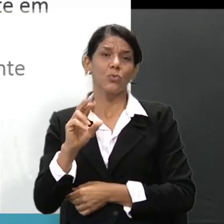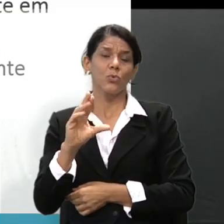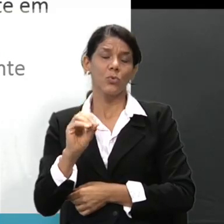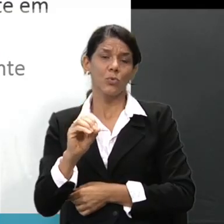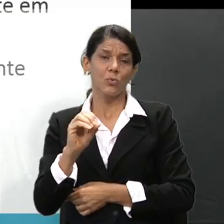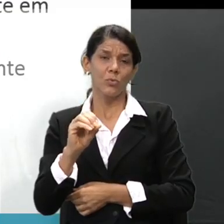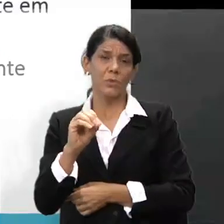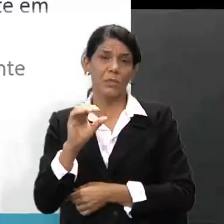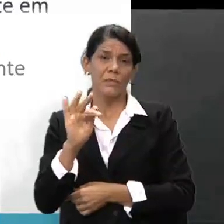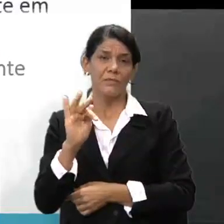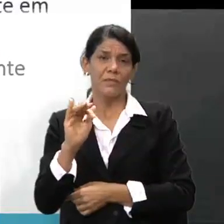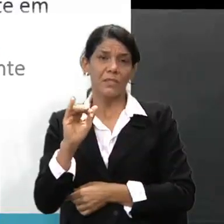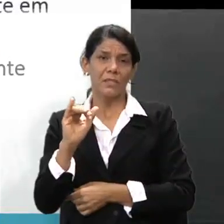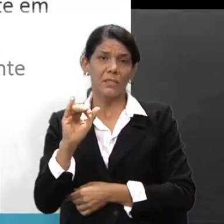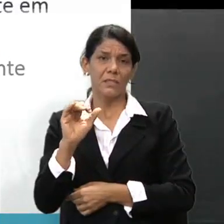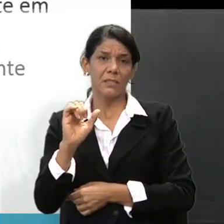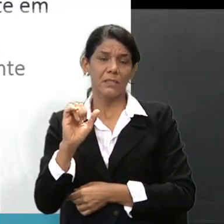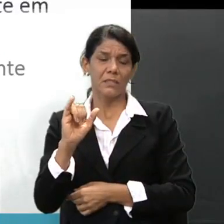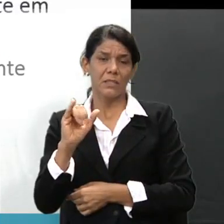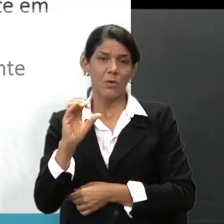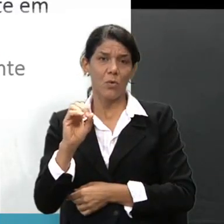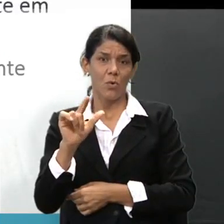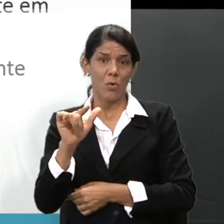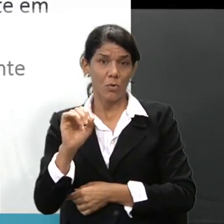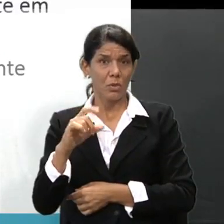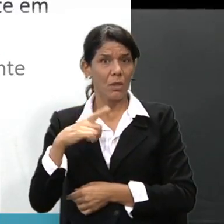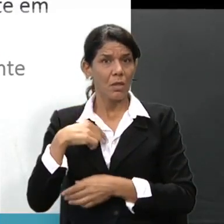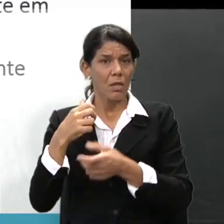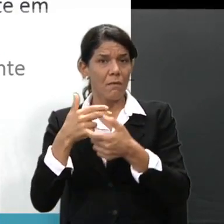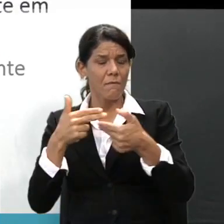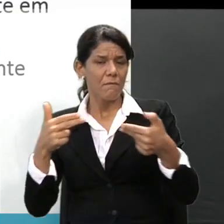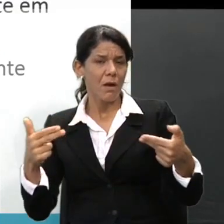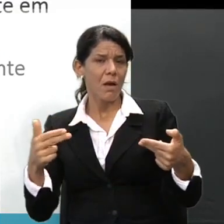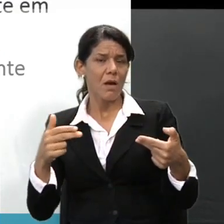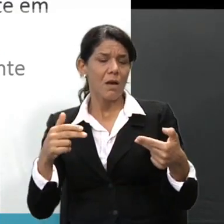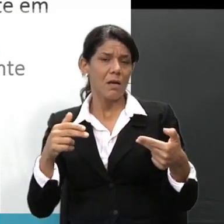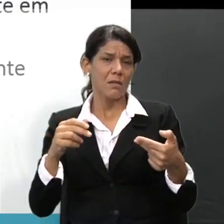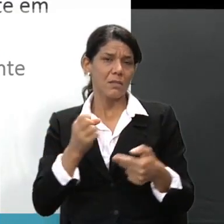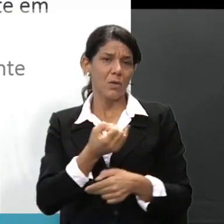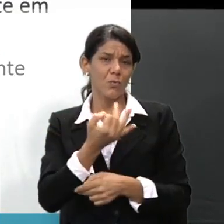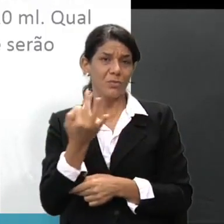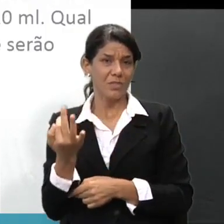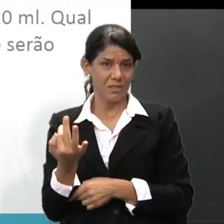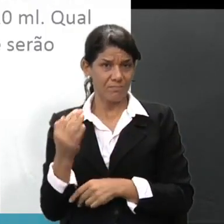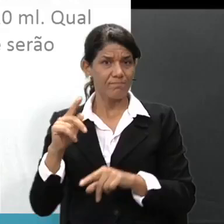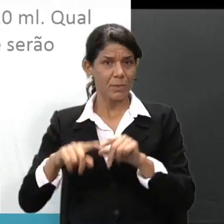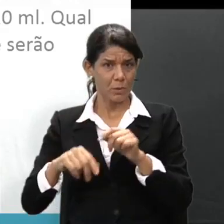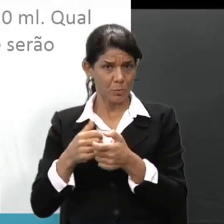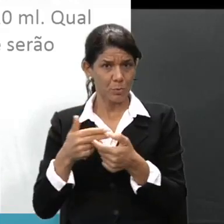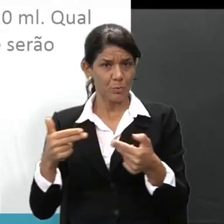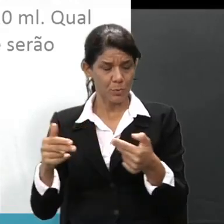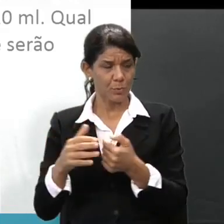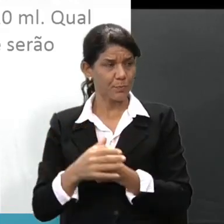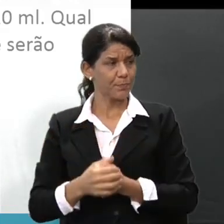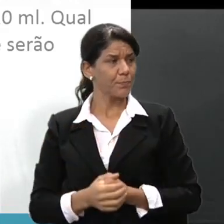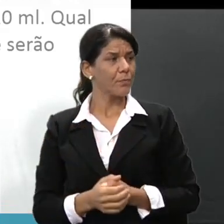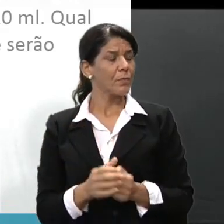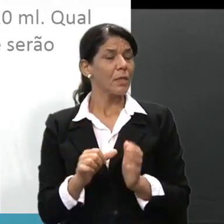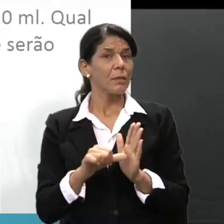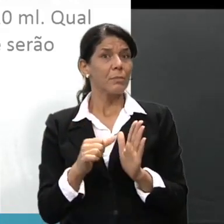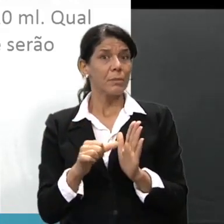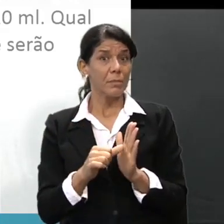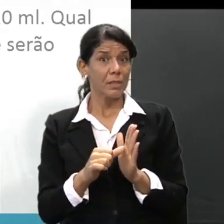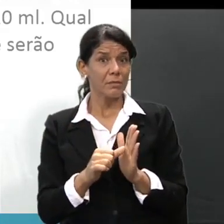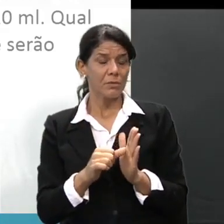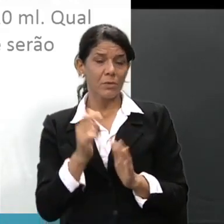é importante entender que existem vários volumes dessa solução. Primeiro exercício